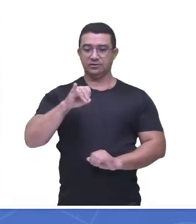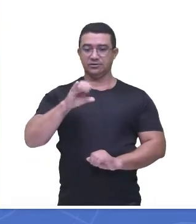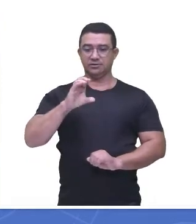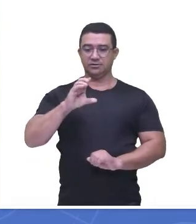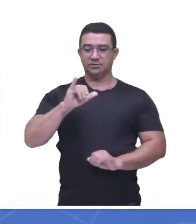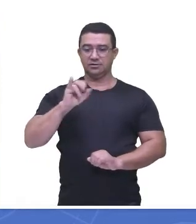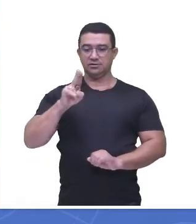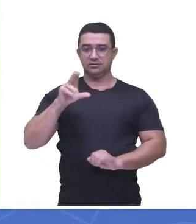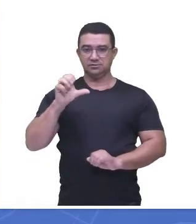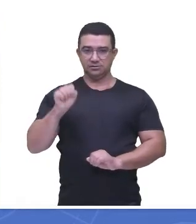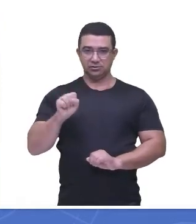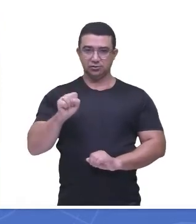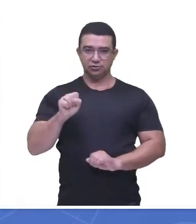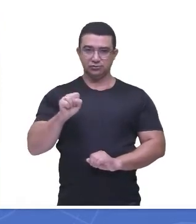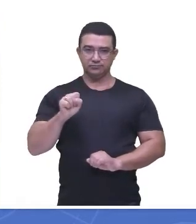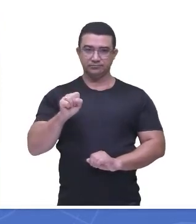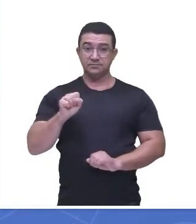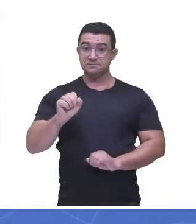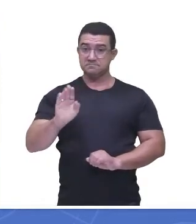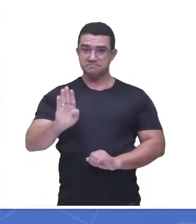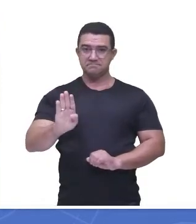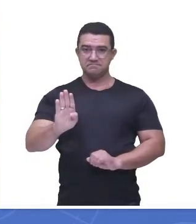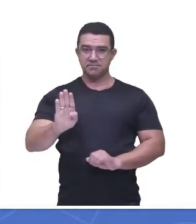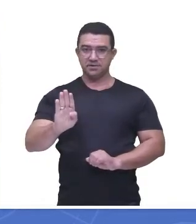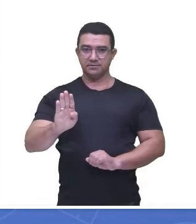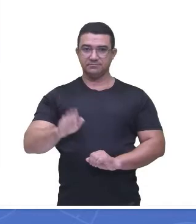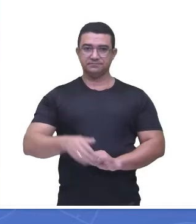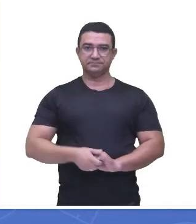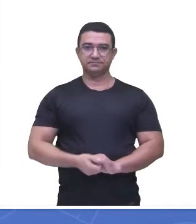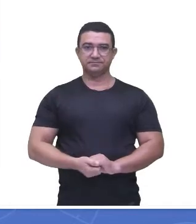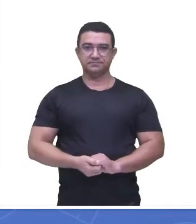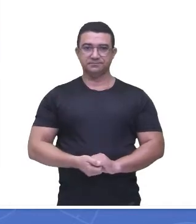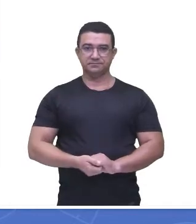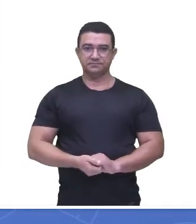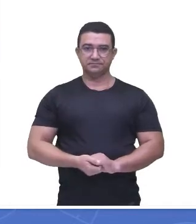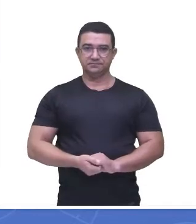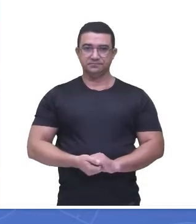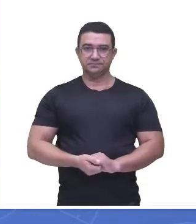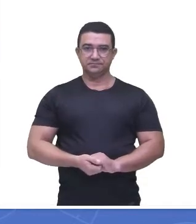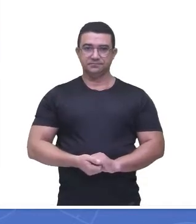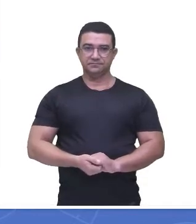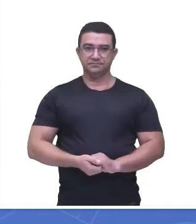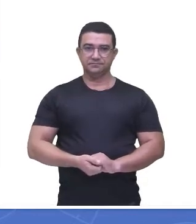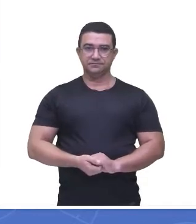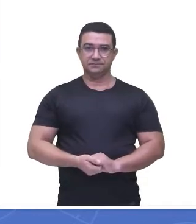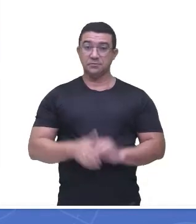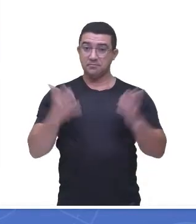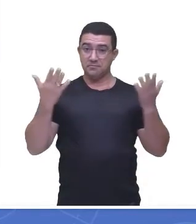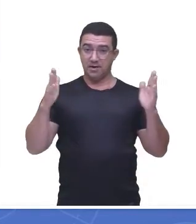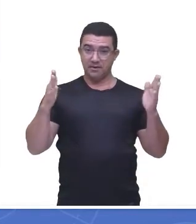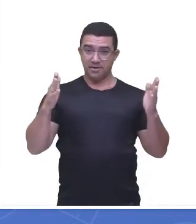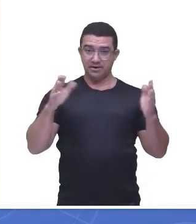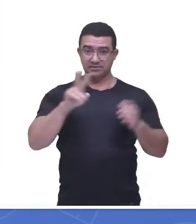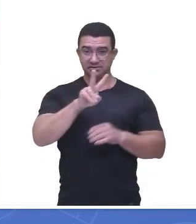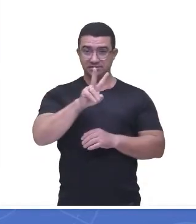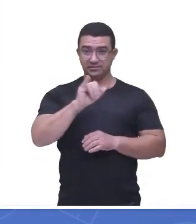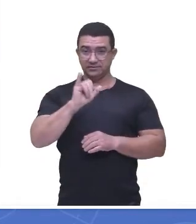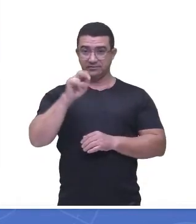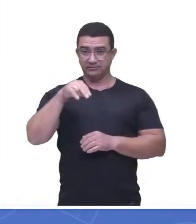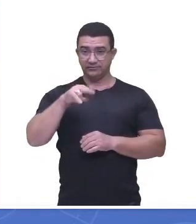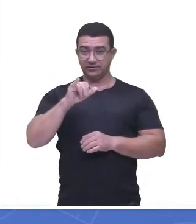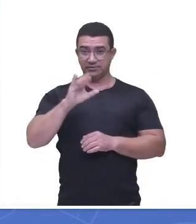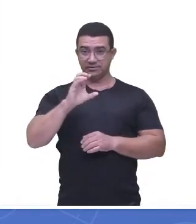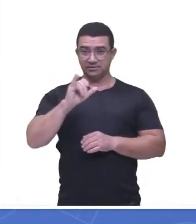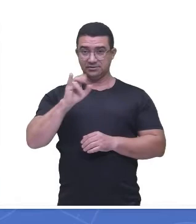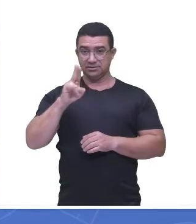Severiano Nunes. O Vinícius fica com a alternativa B. Parabéns, Vinícius, pela sua participação. Abraços